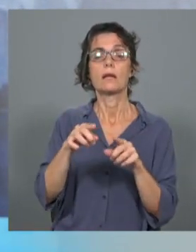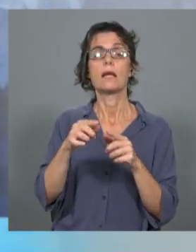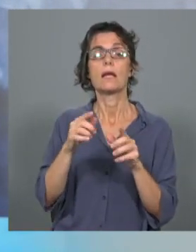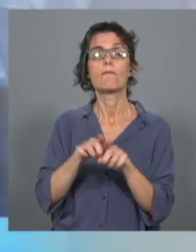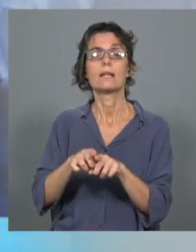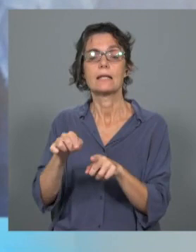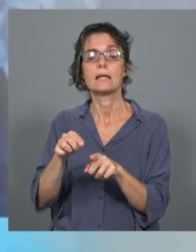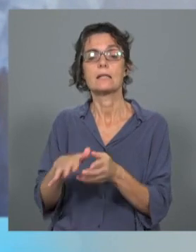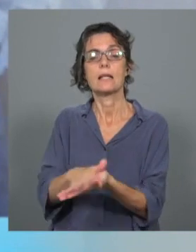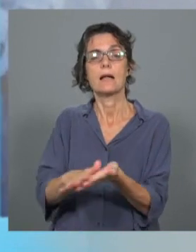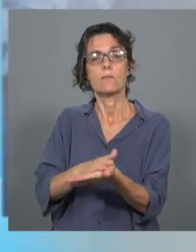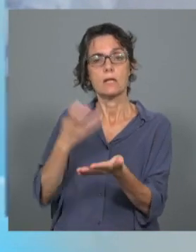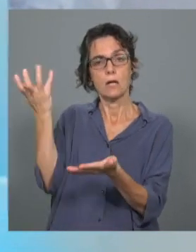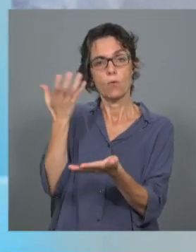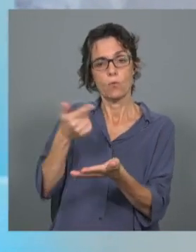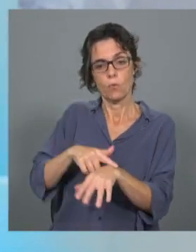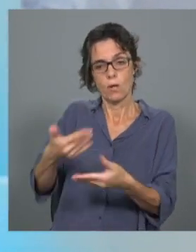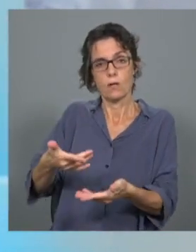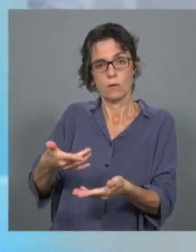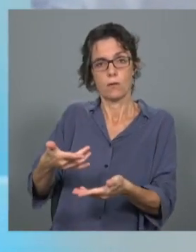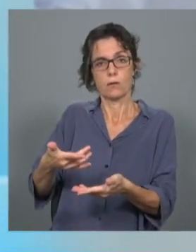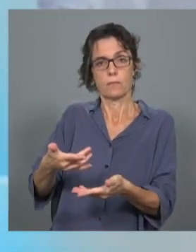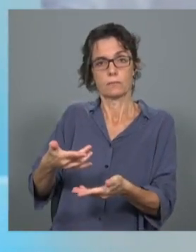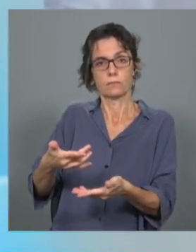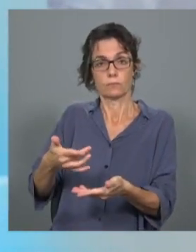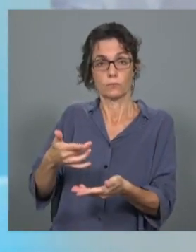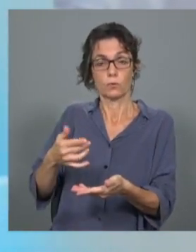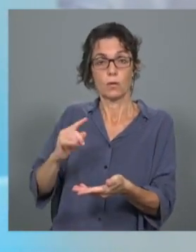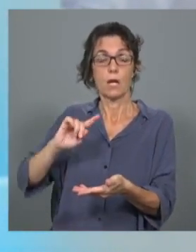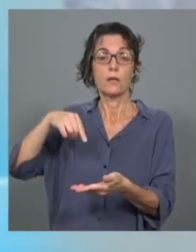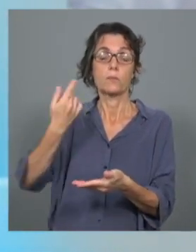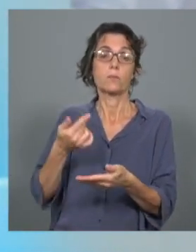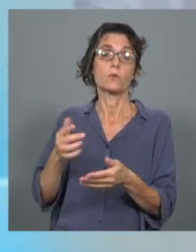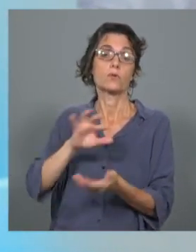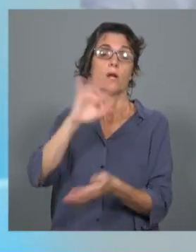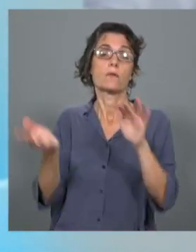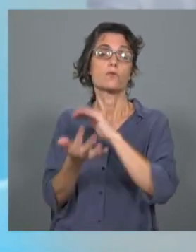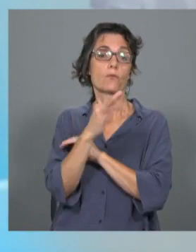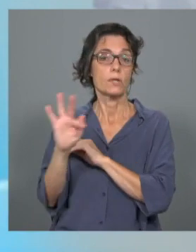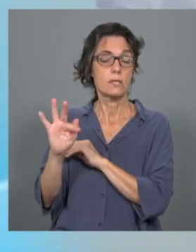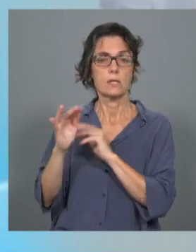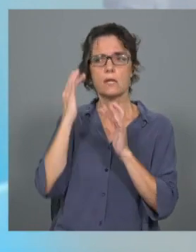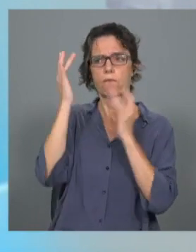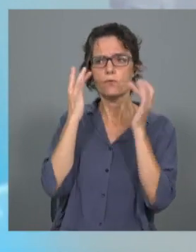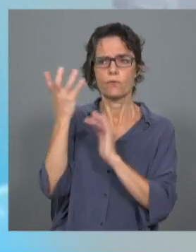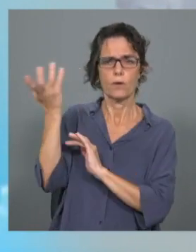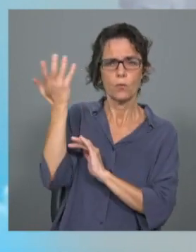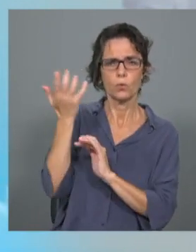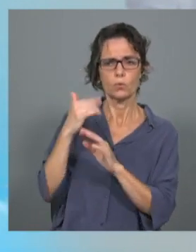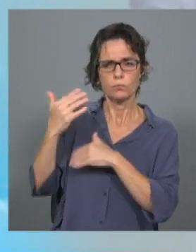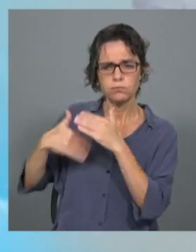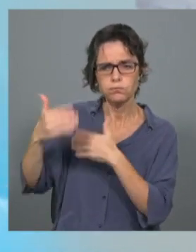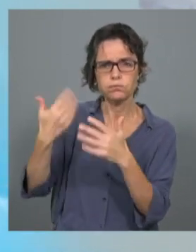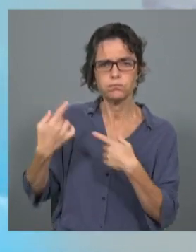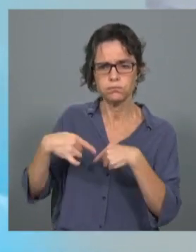da cultura moderna e da cultura contemporânea. Desde, sobretudo, a Revolução Francesa, todo o desenvolvimento filosófico, cultural, etc., com